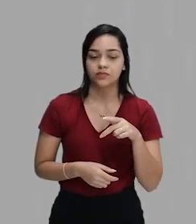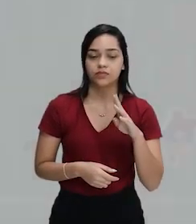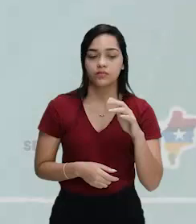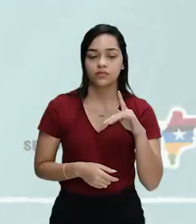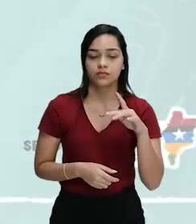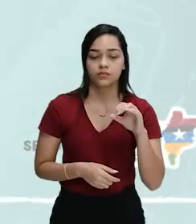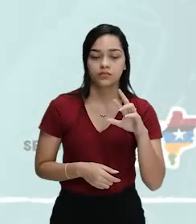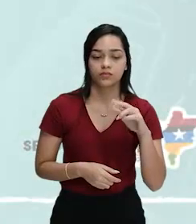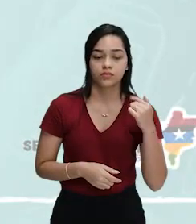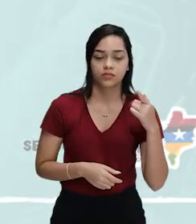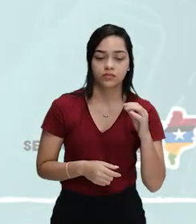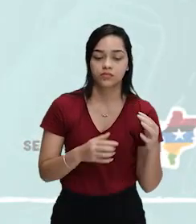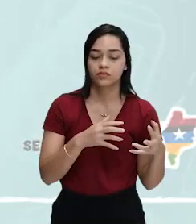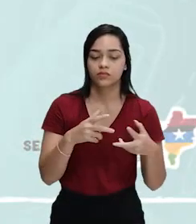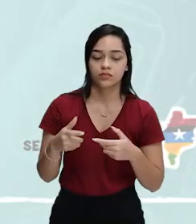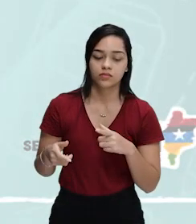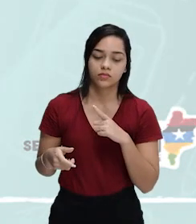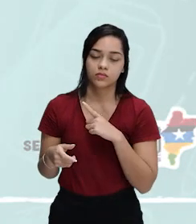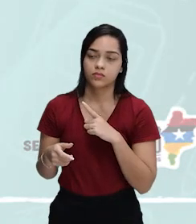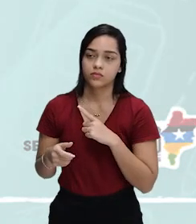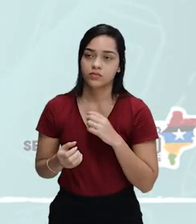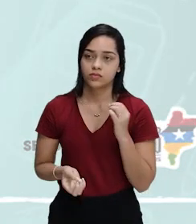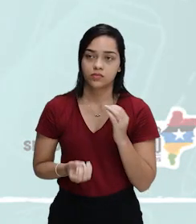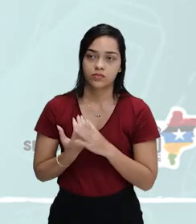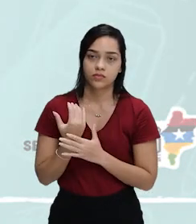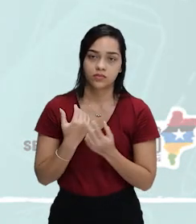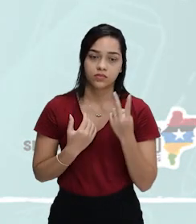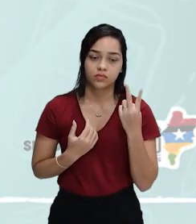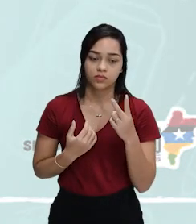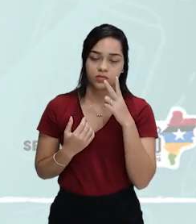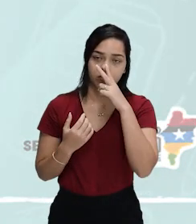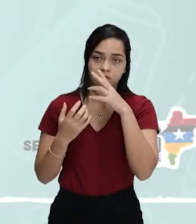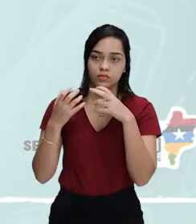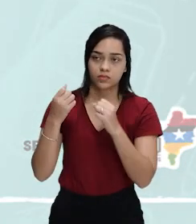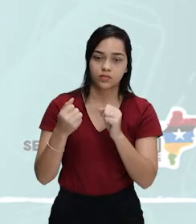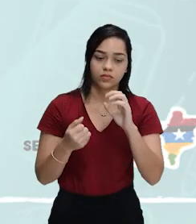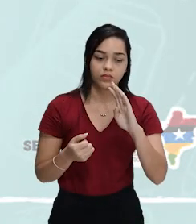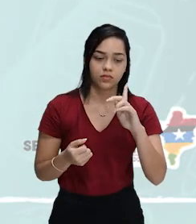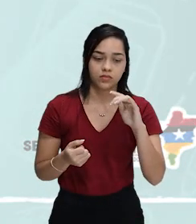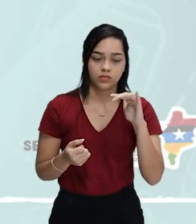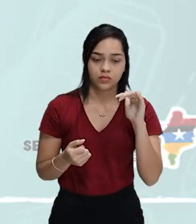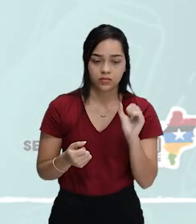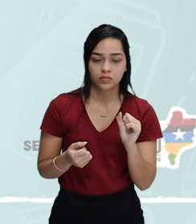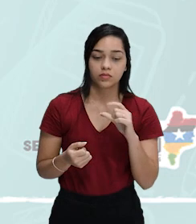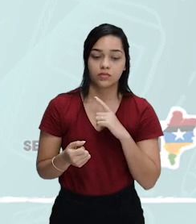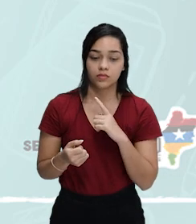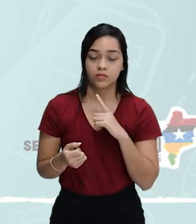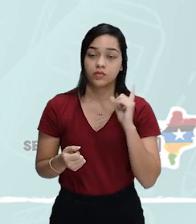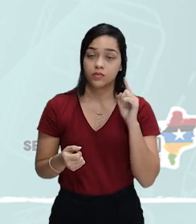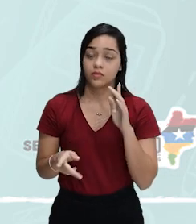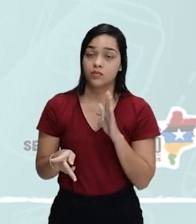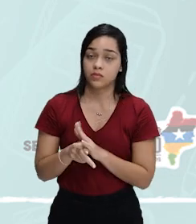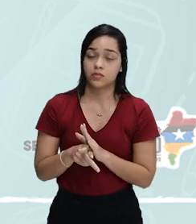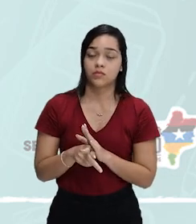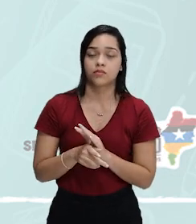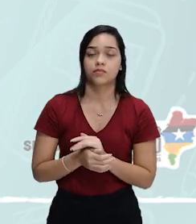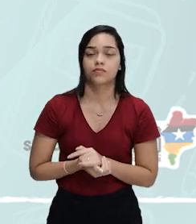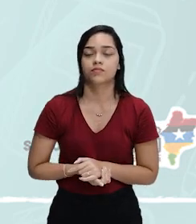mundial, do surgimento de duas grandes superpotências bélicas, porque isso é a